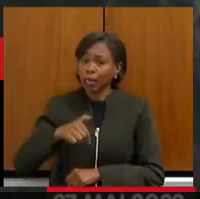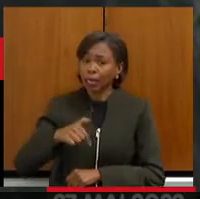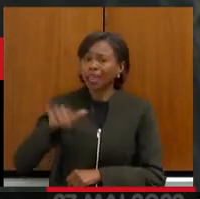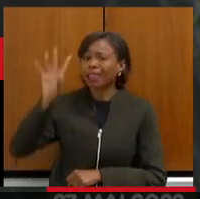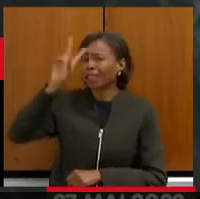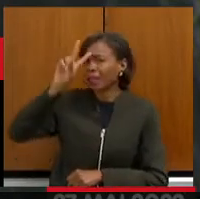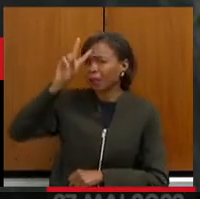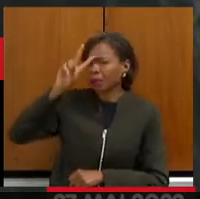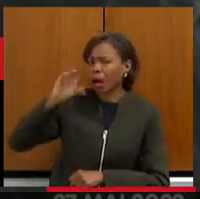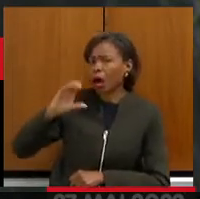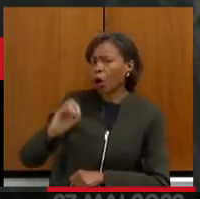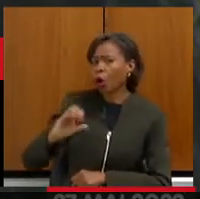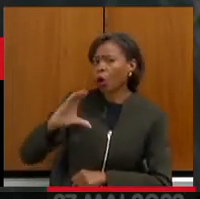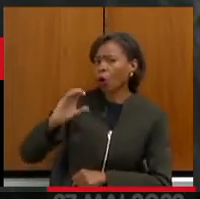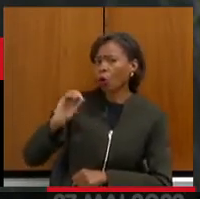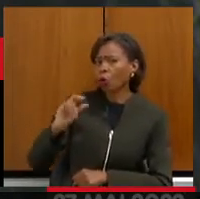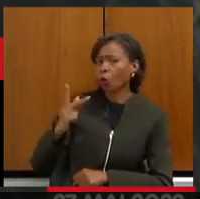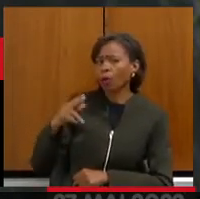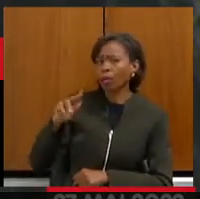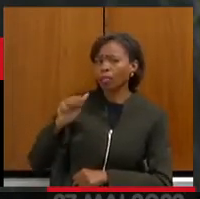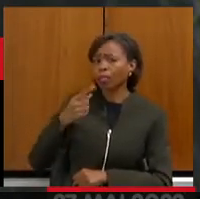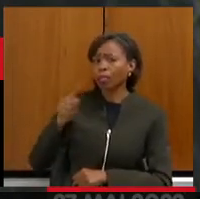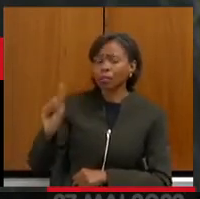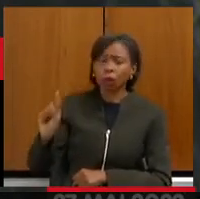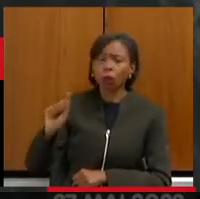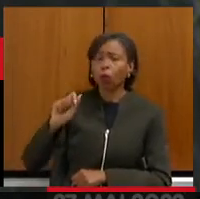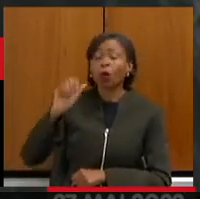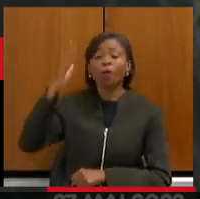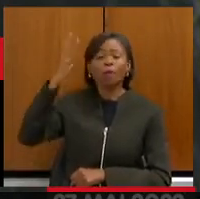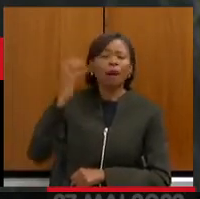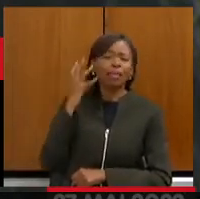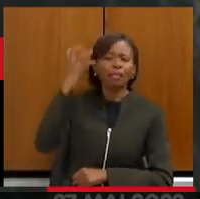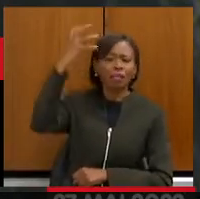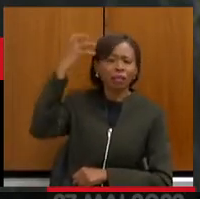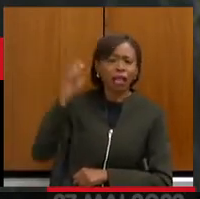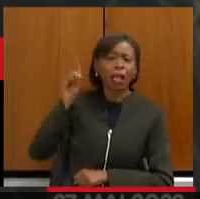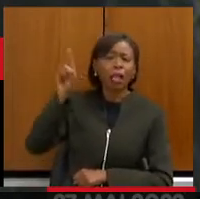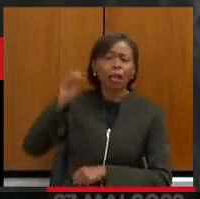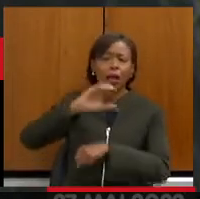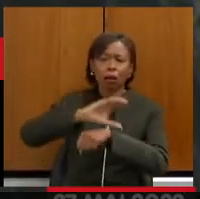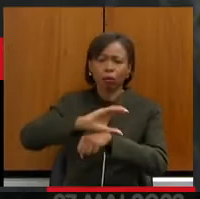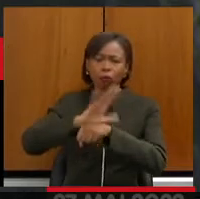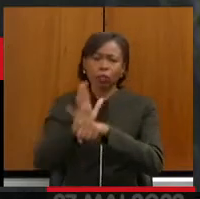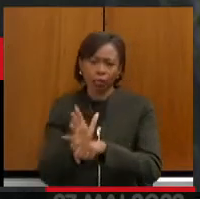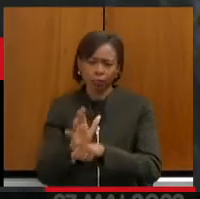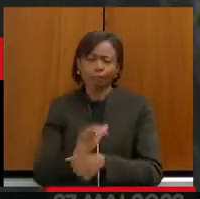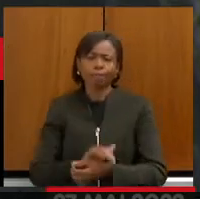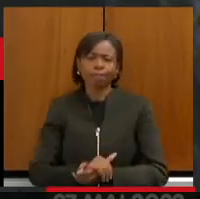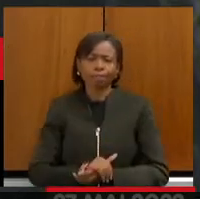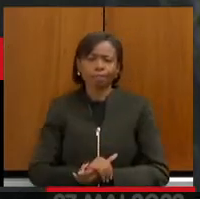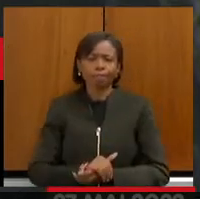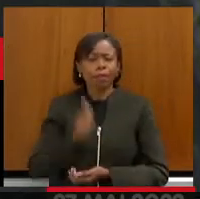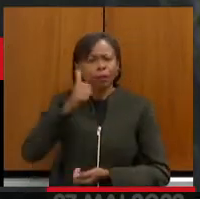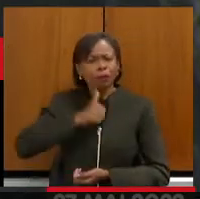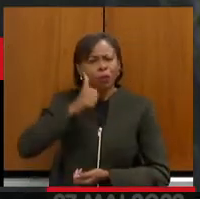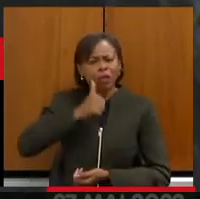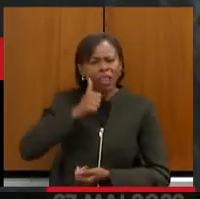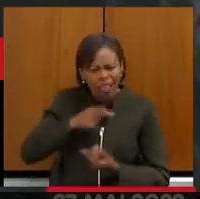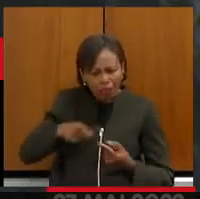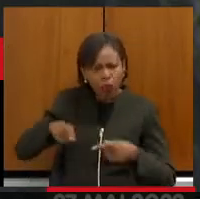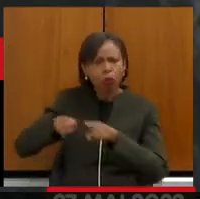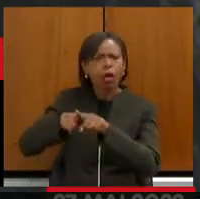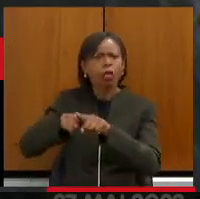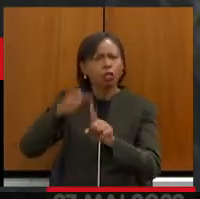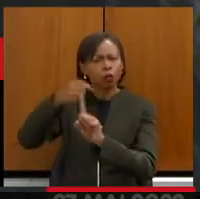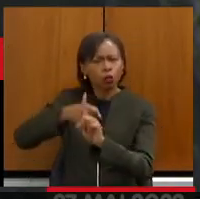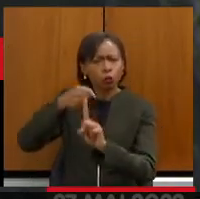Marielle Franco lá em Montes Claros companheiras que lutam e que resistem que lutam